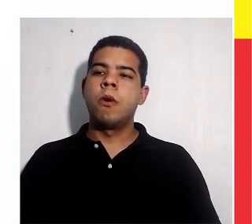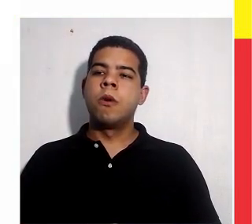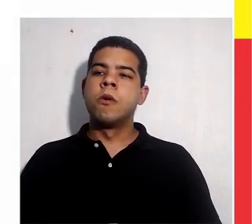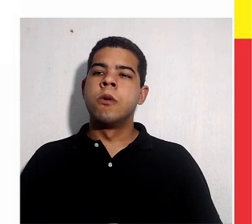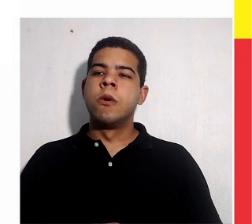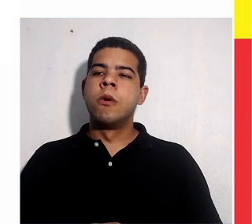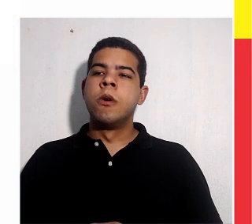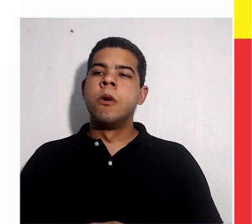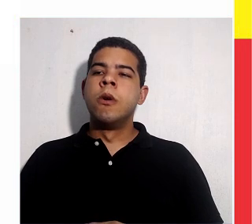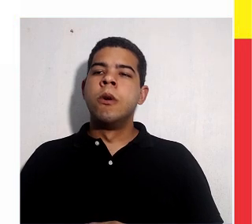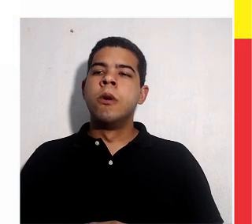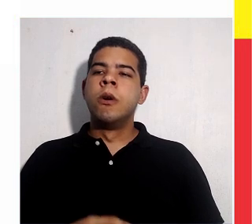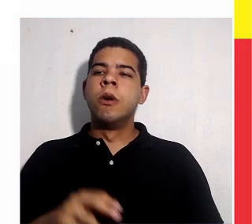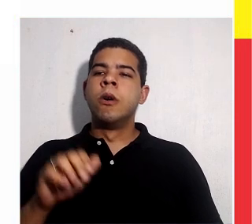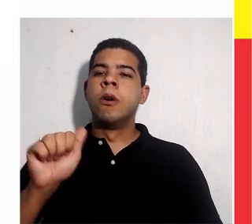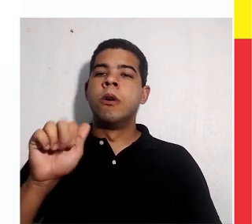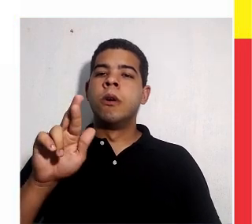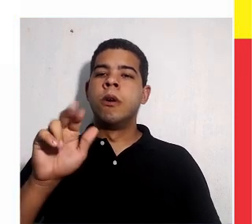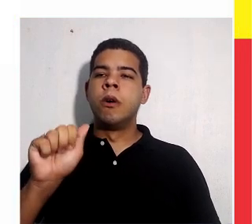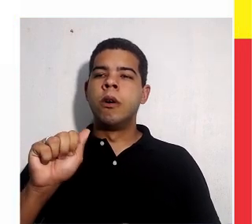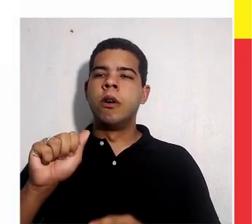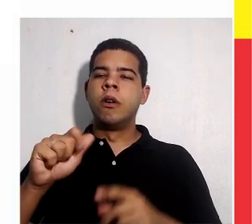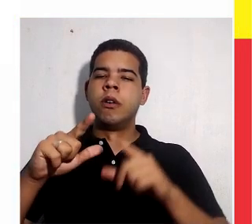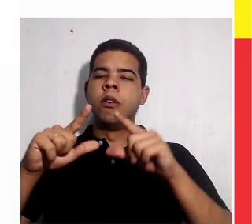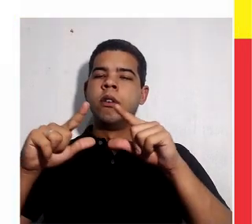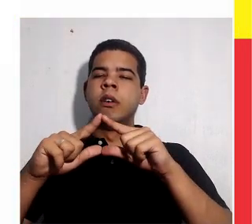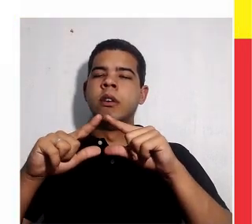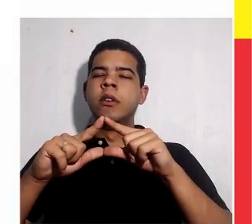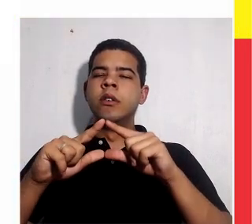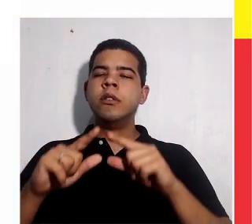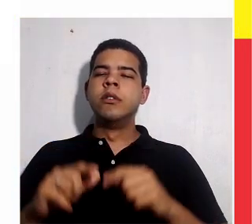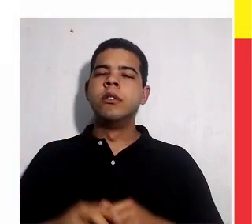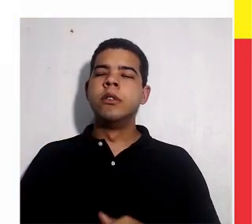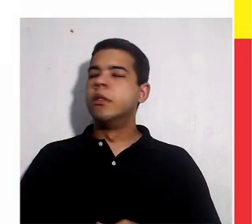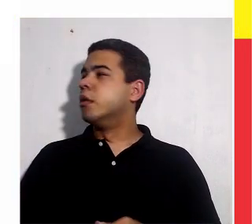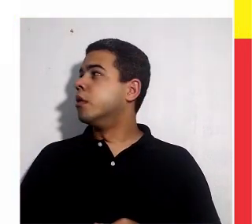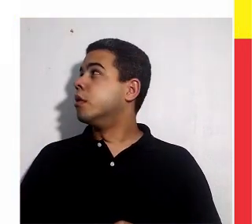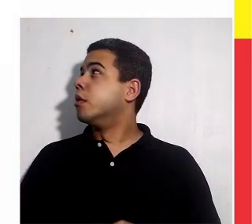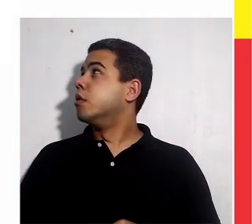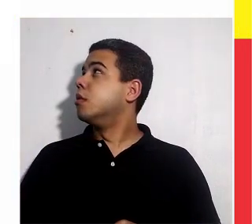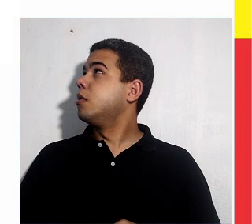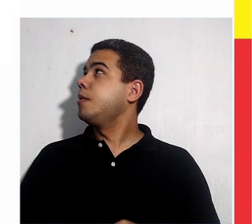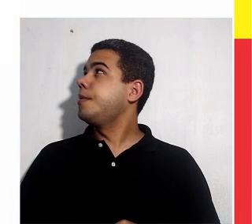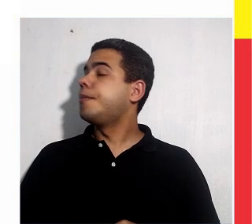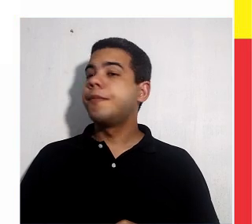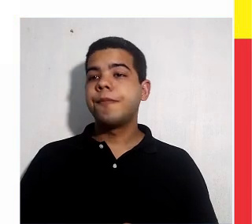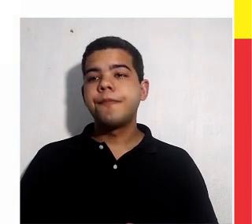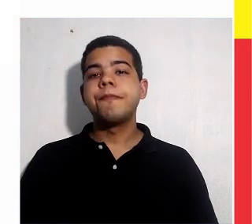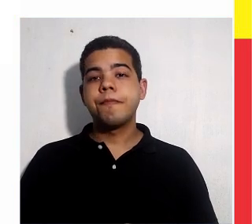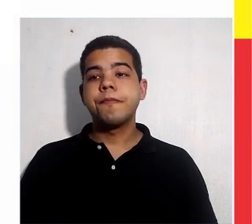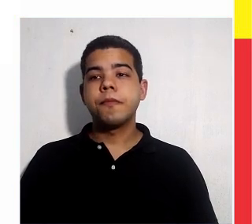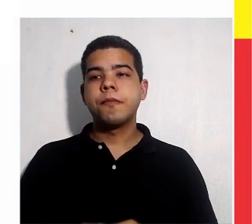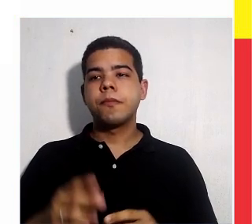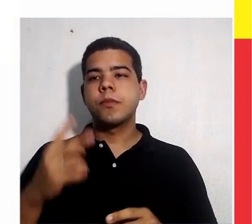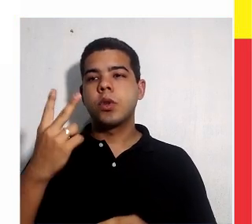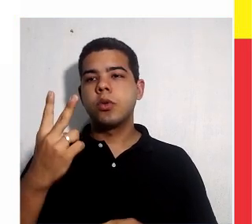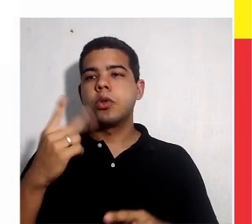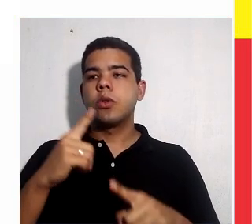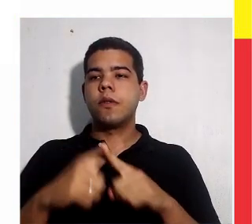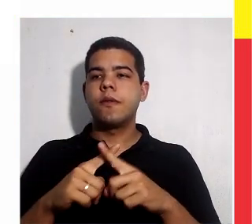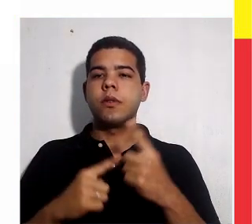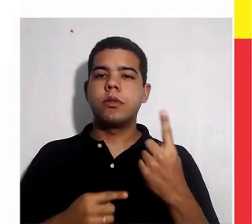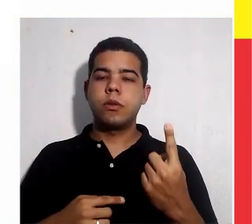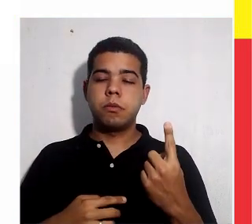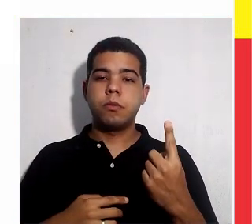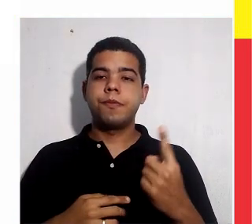metros quadrados. Vamos observar agora a área do triângulo. A área do triângulo vai ser 2 metros vezes 1 metro,